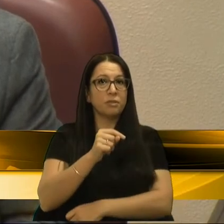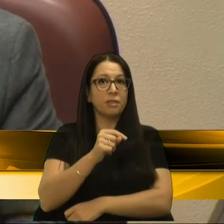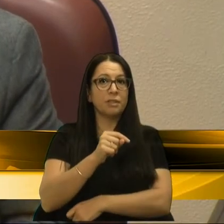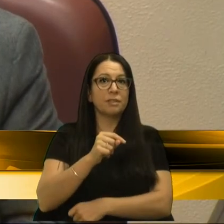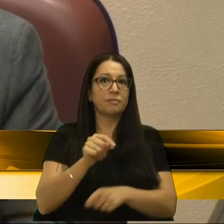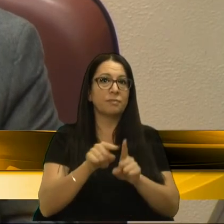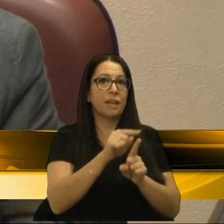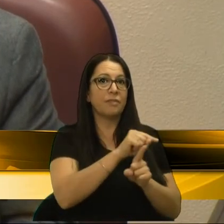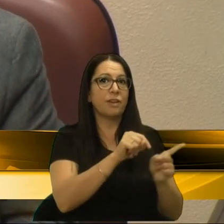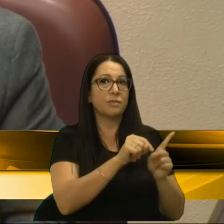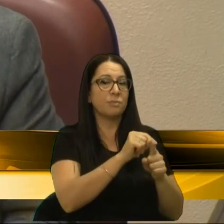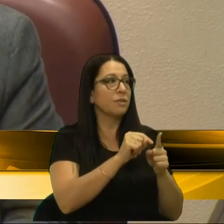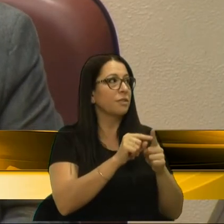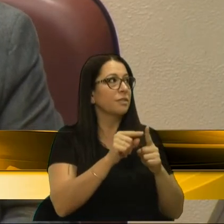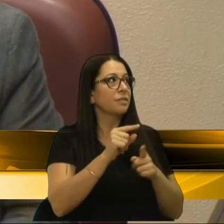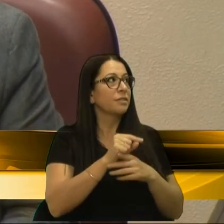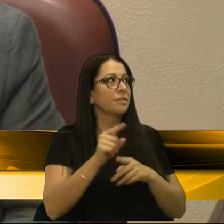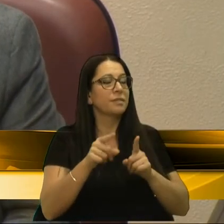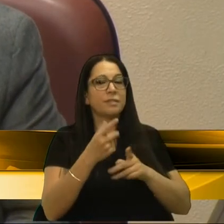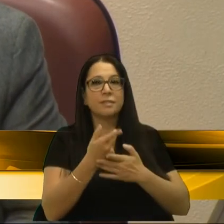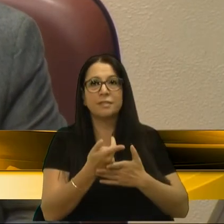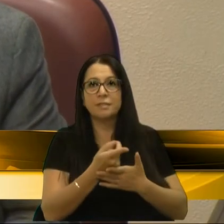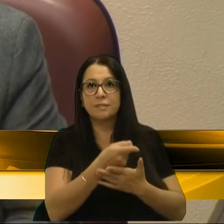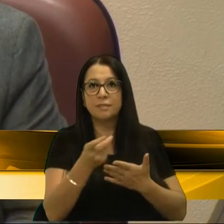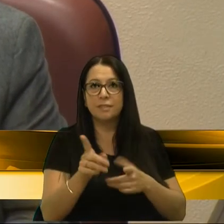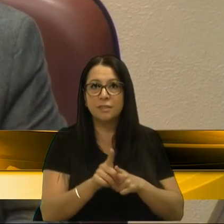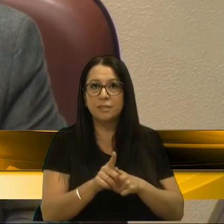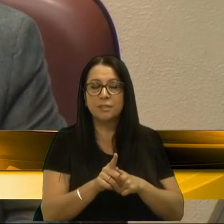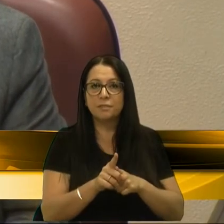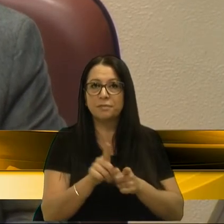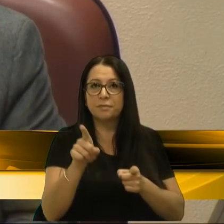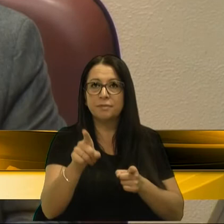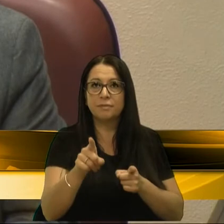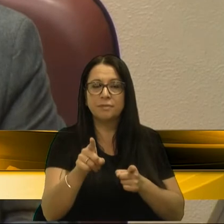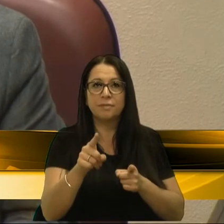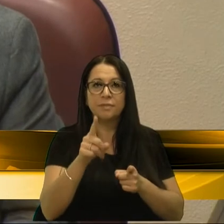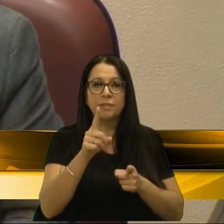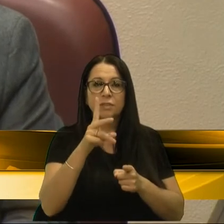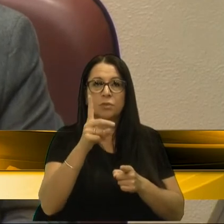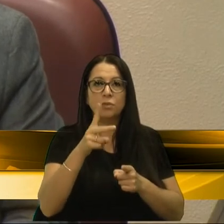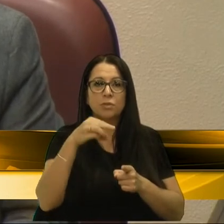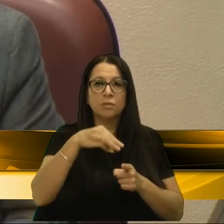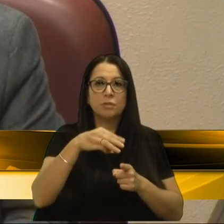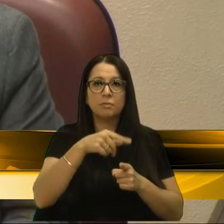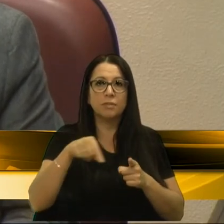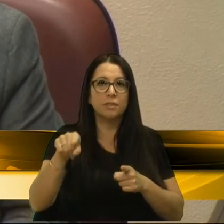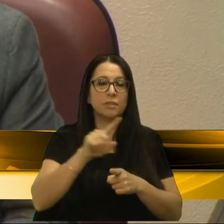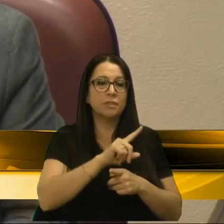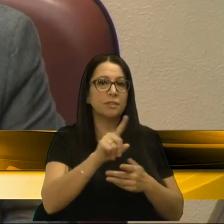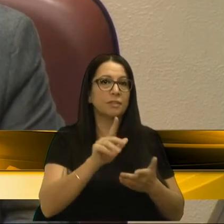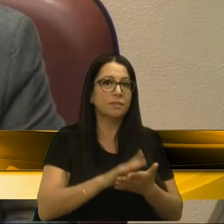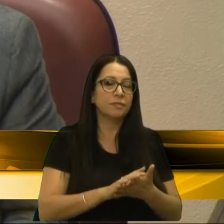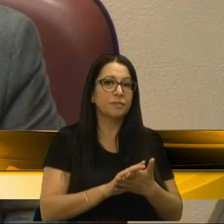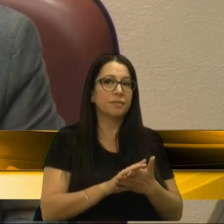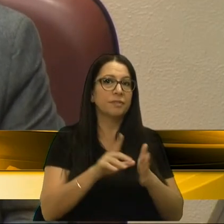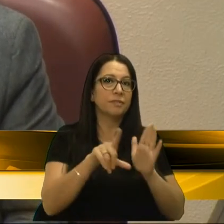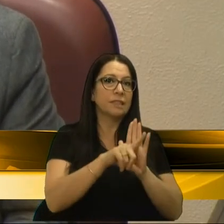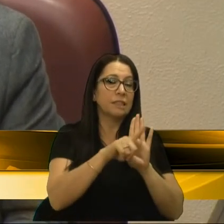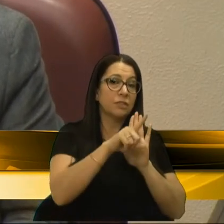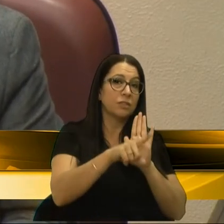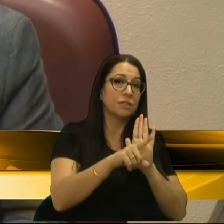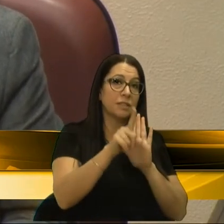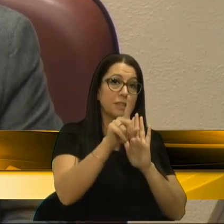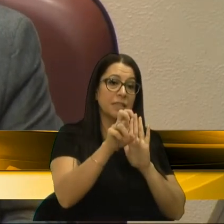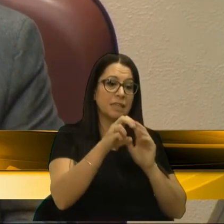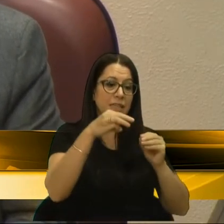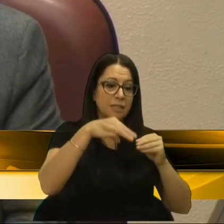geralmente é pouca coisa, e a metragem também, ela é de 12 metros, né? E pela legislação seria